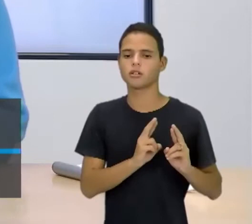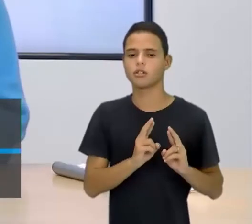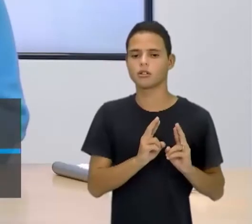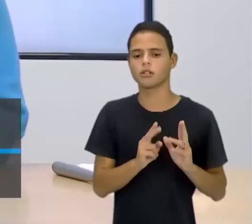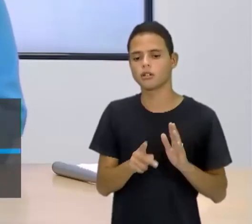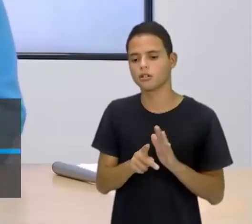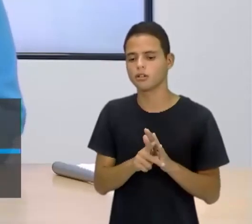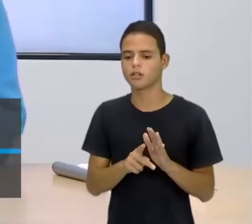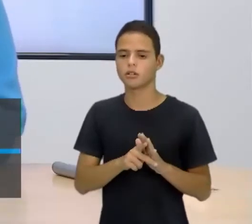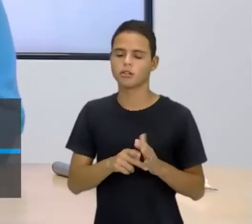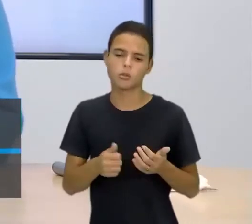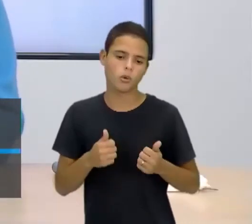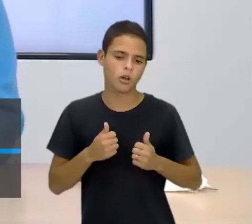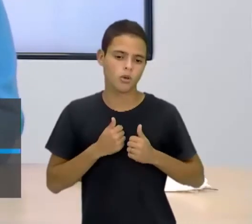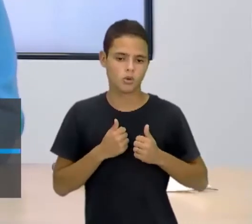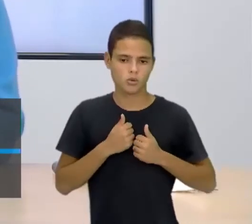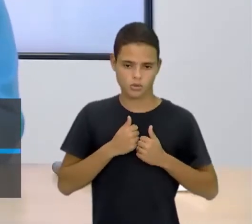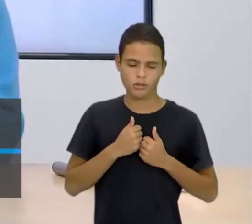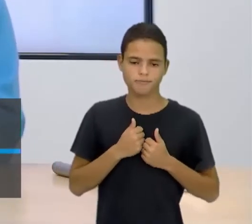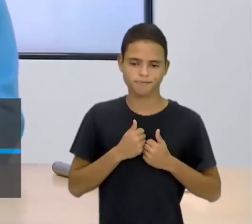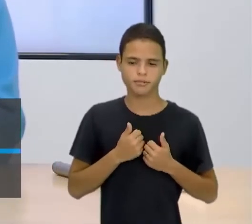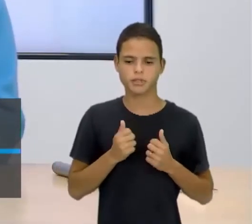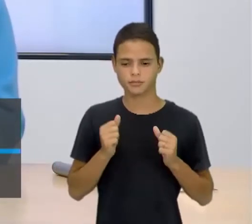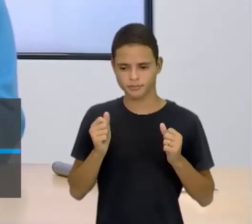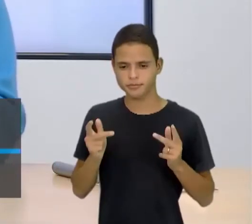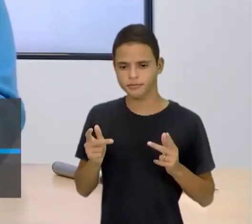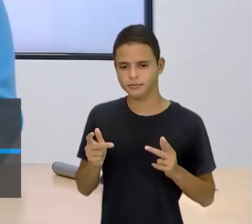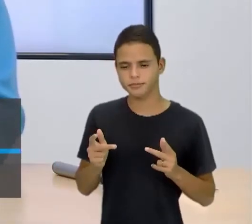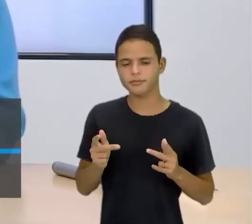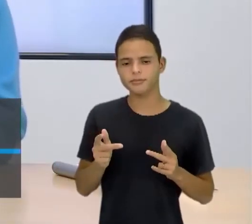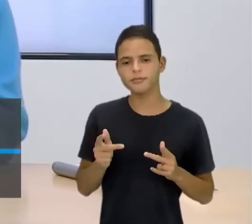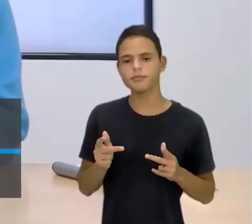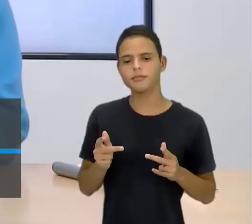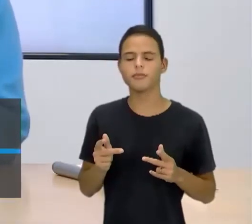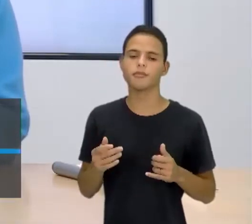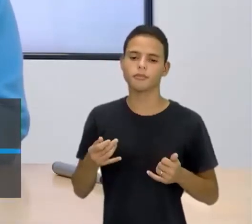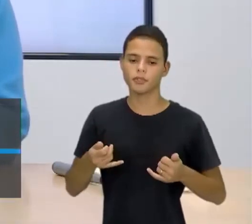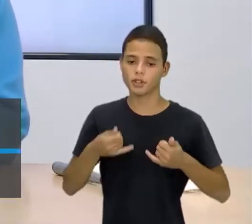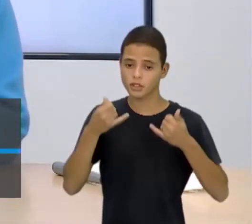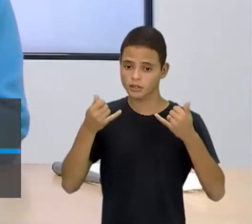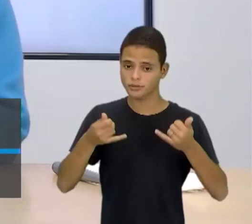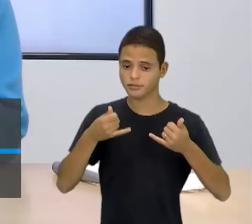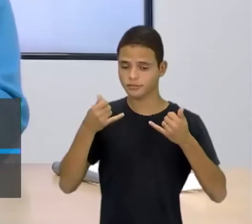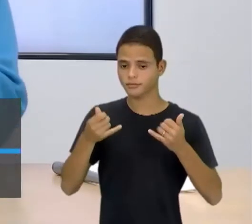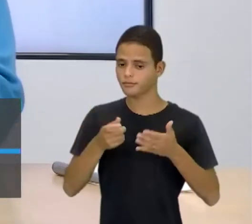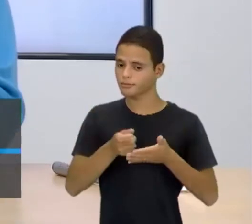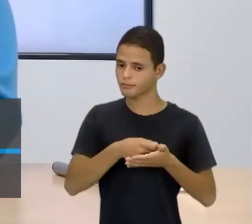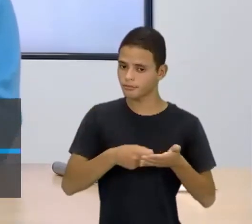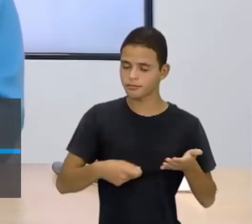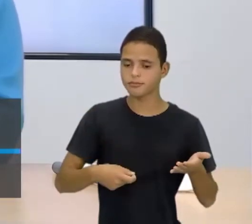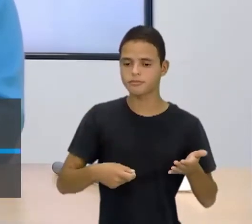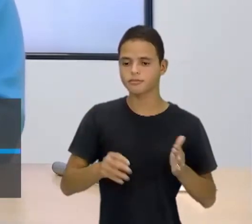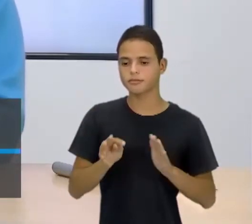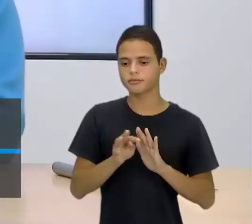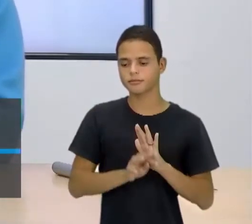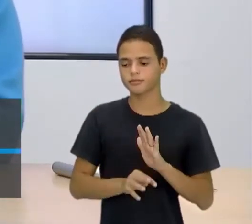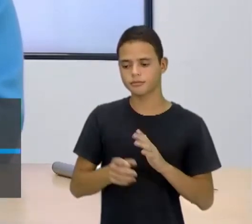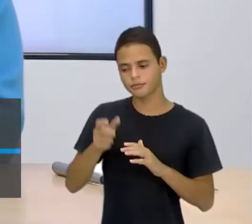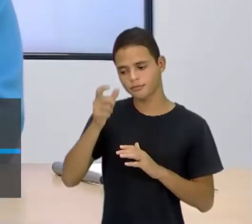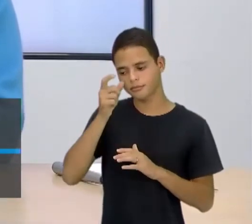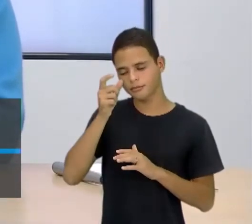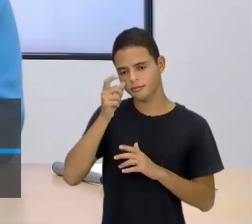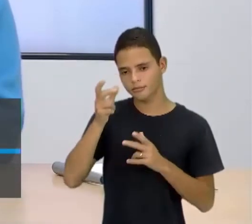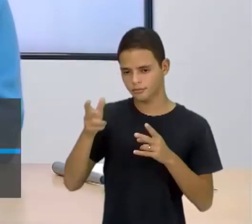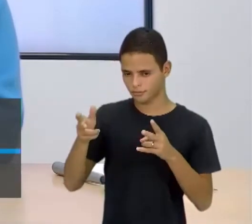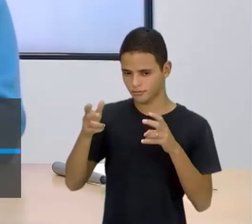ao autor, ao cientista. Ficou bem evidente ali que é a informação de quem escreveu o texto. E é uma observação